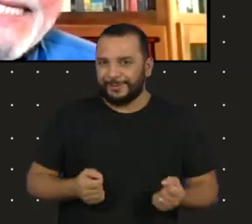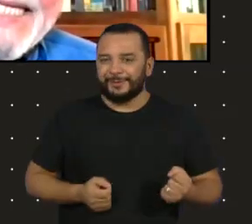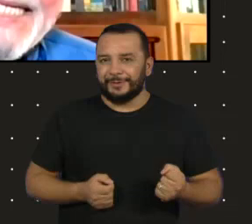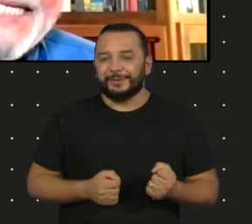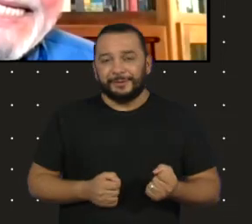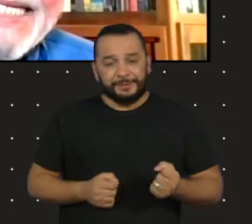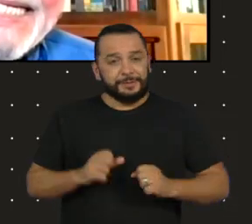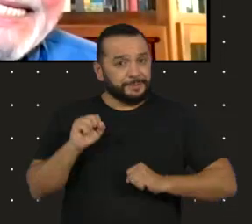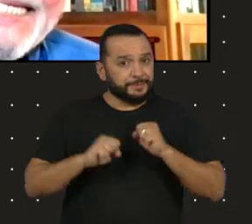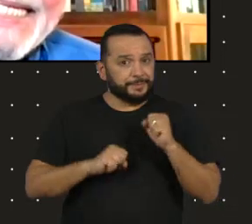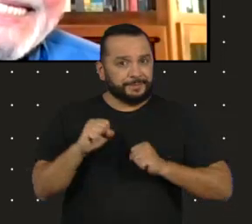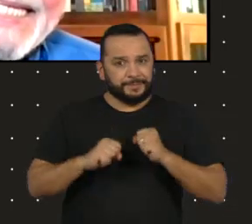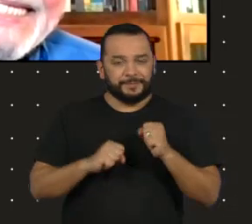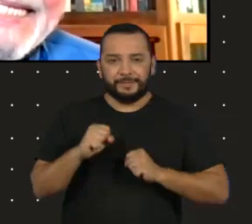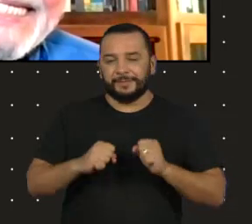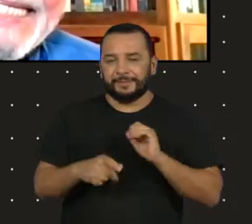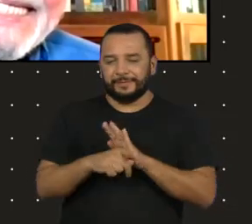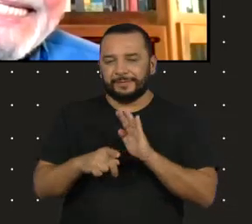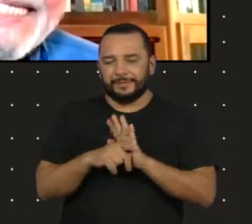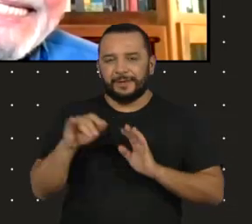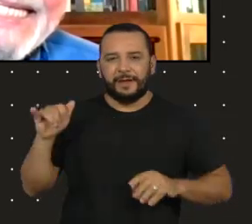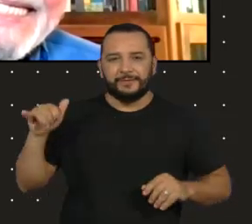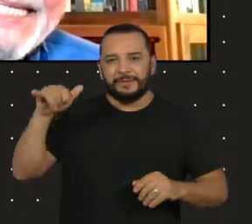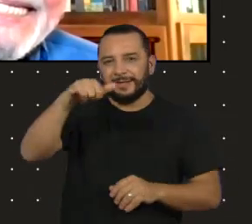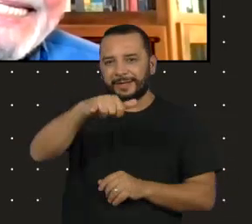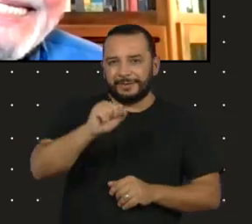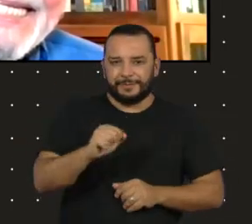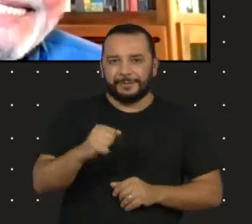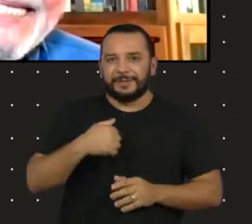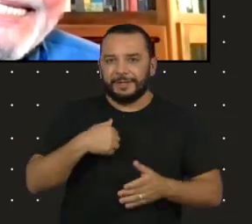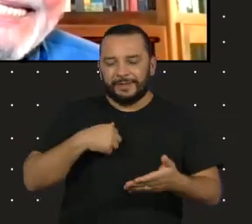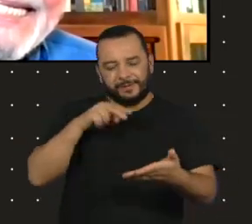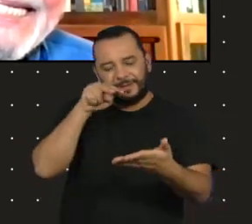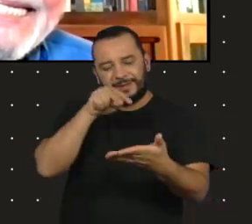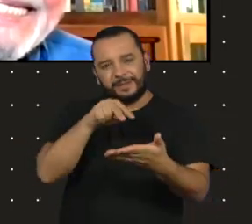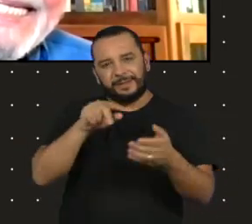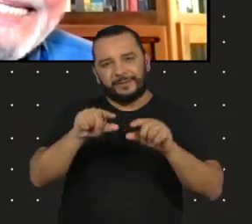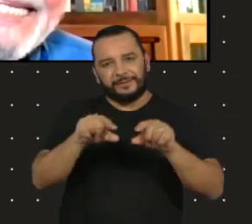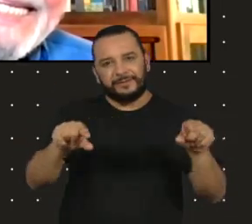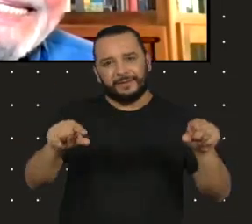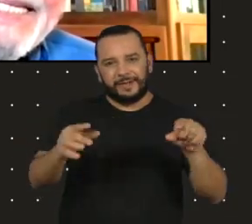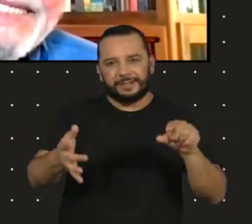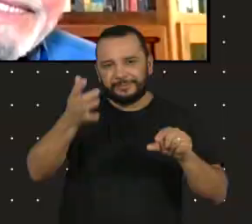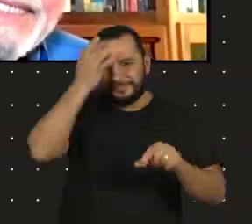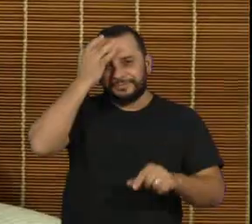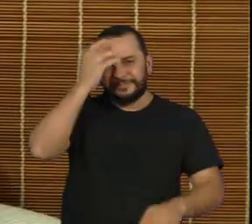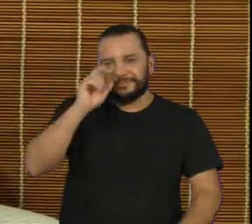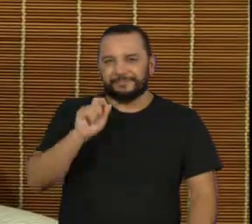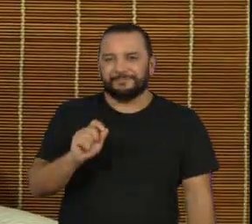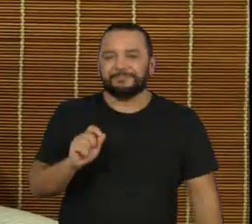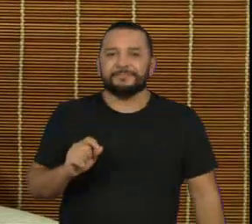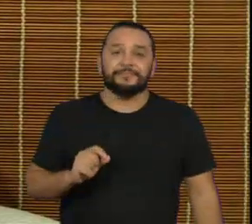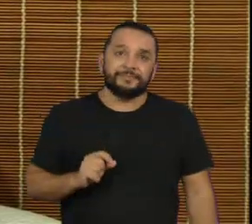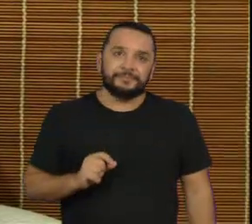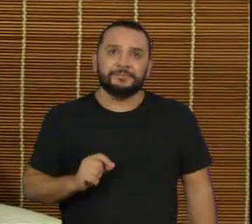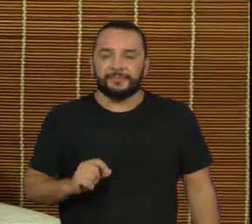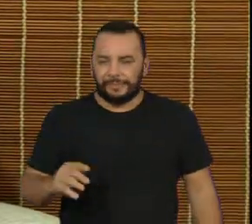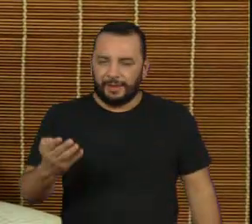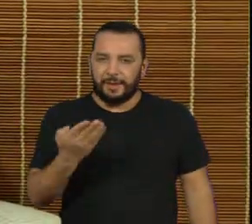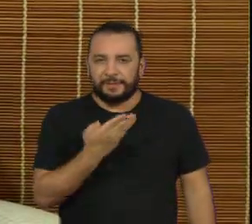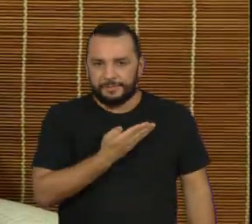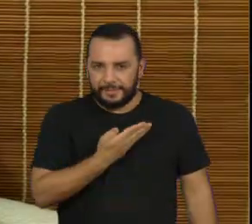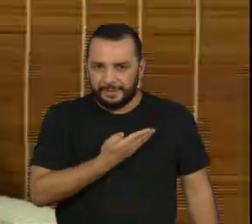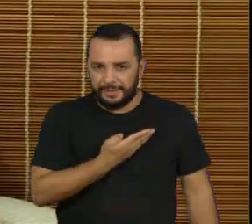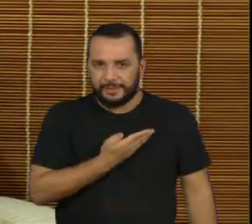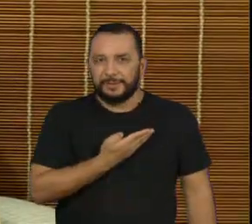uma empresa aérea, eu li uma frase e nunca mais consegui esquecer, que diz: ser